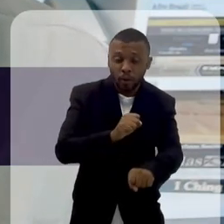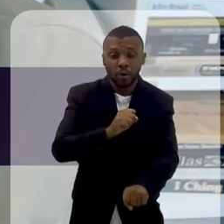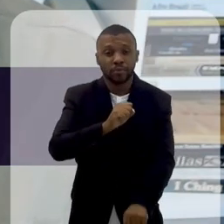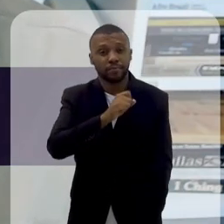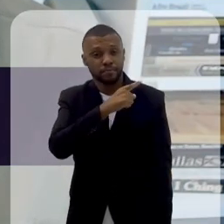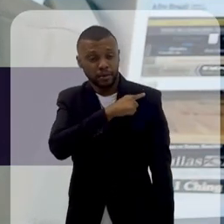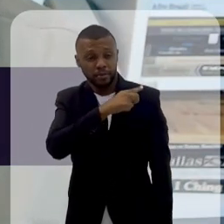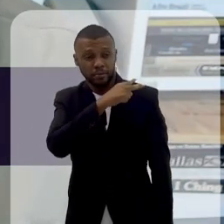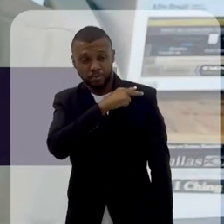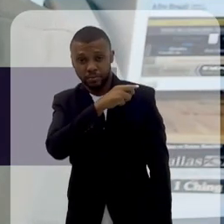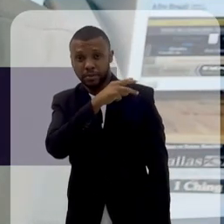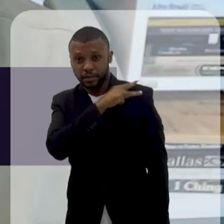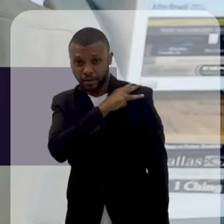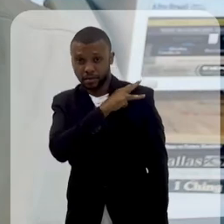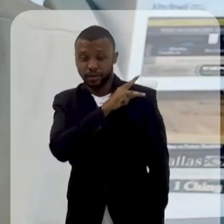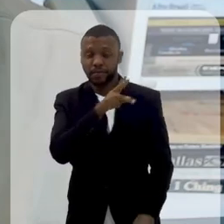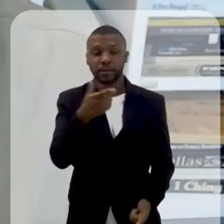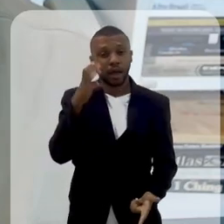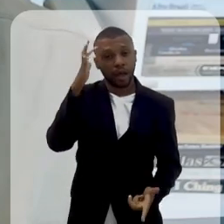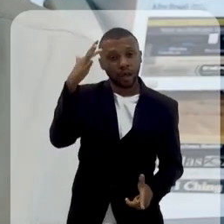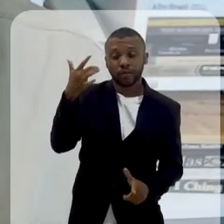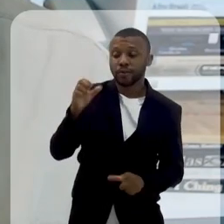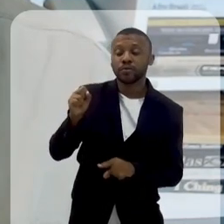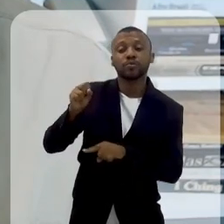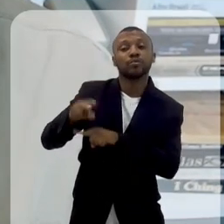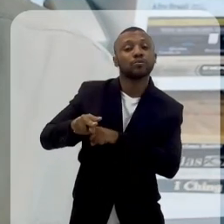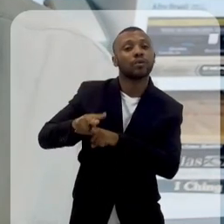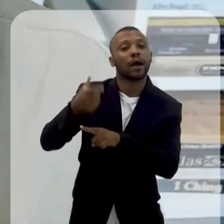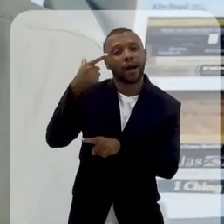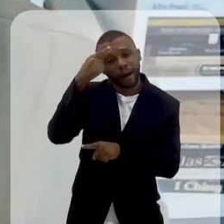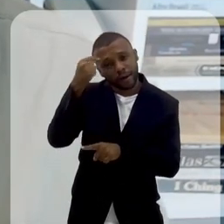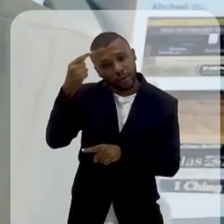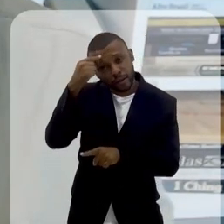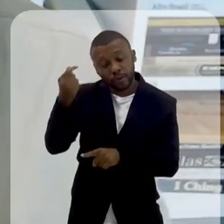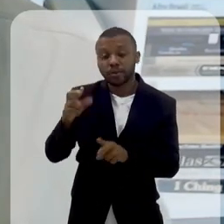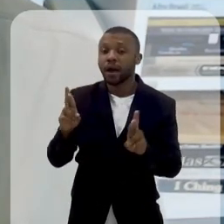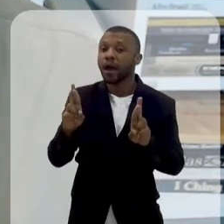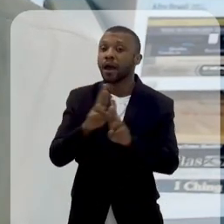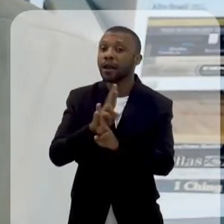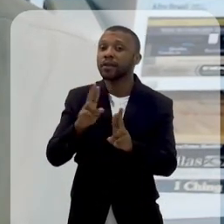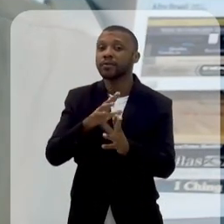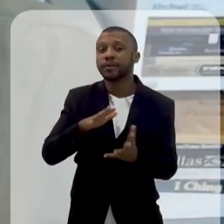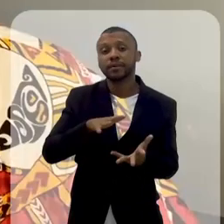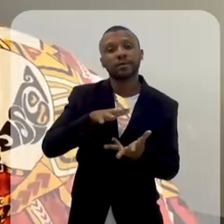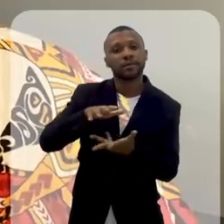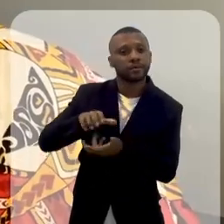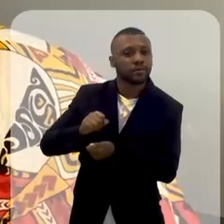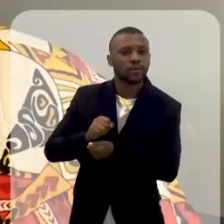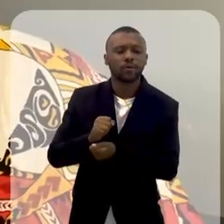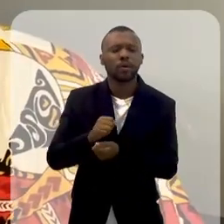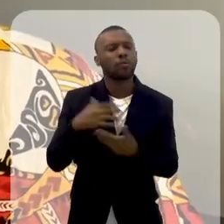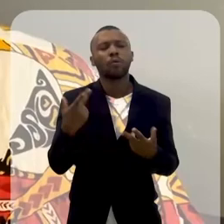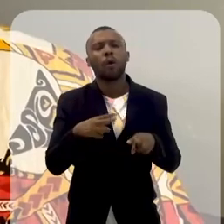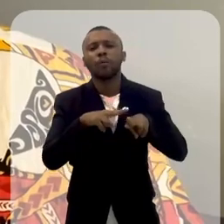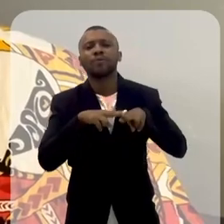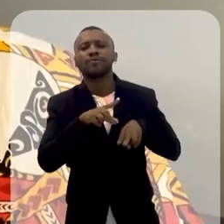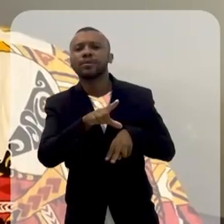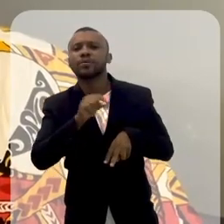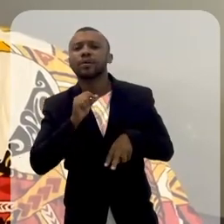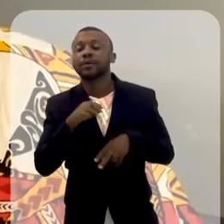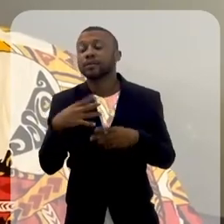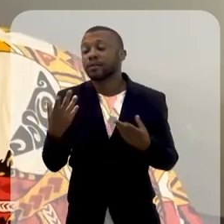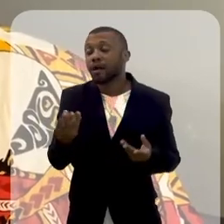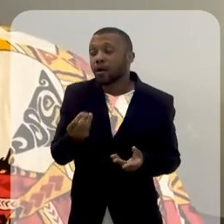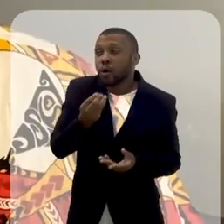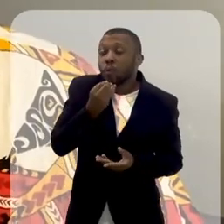médio, foi fazer relações internacionais. Qual a razão dessa escolha? Como é que você foi para esse lado? Ah, a escolha era o que eu podia